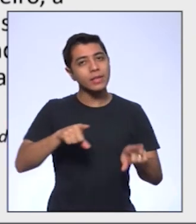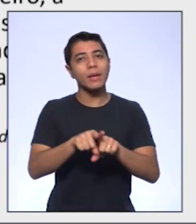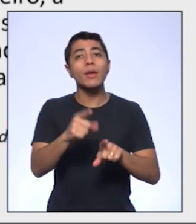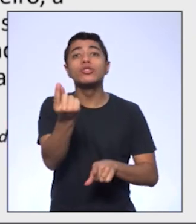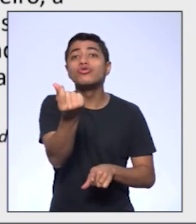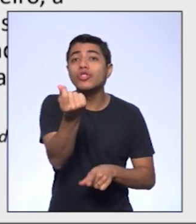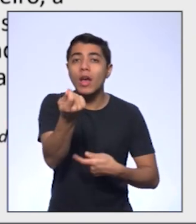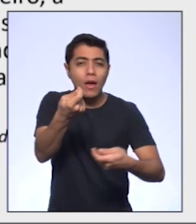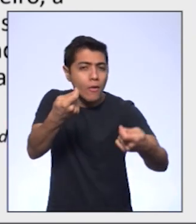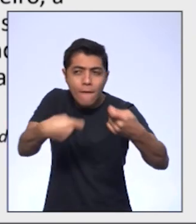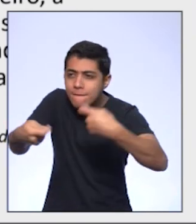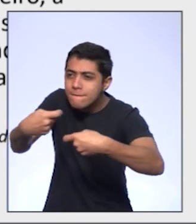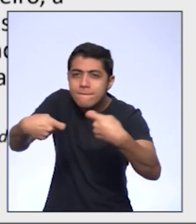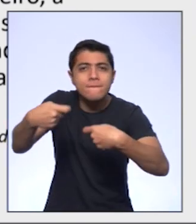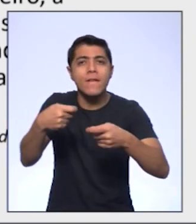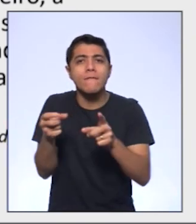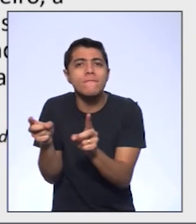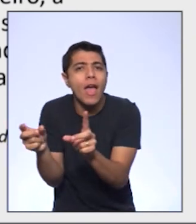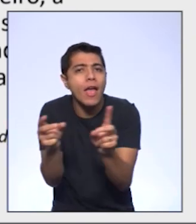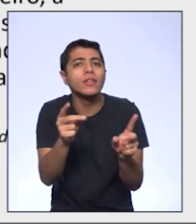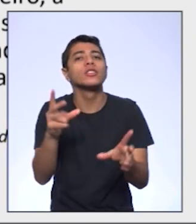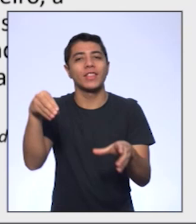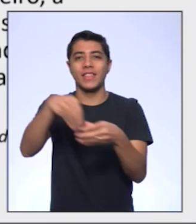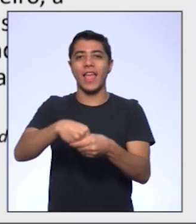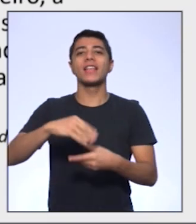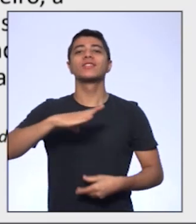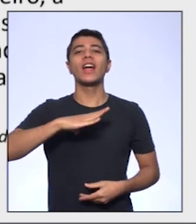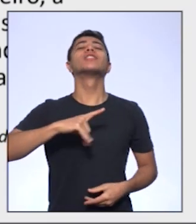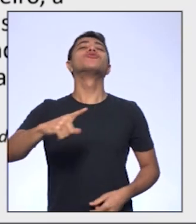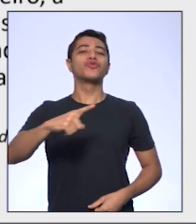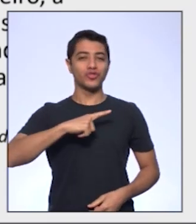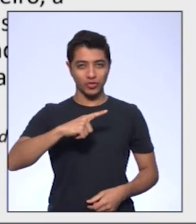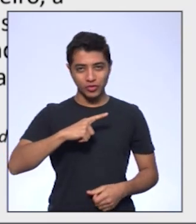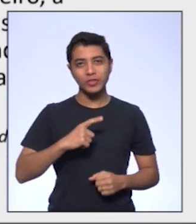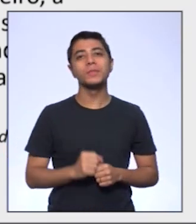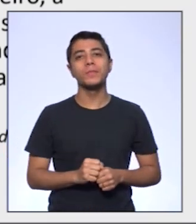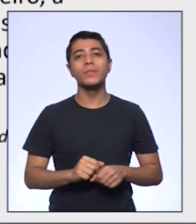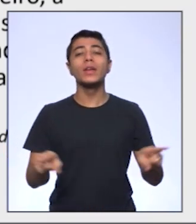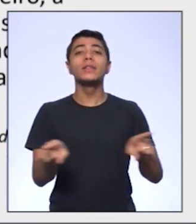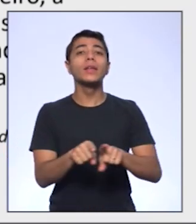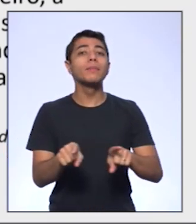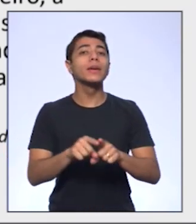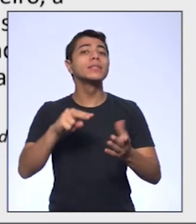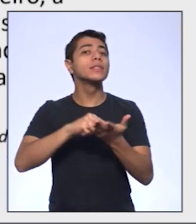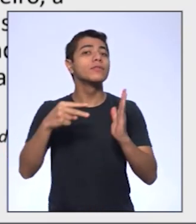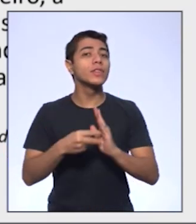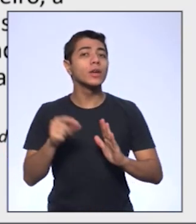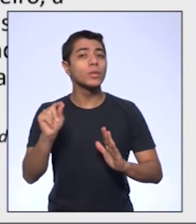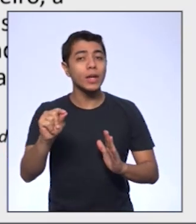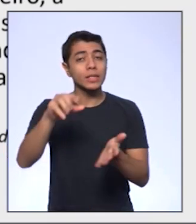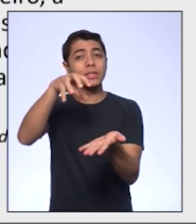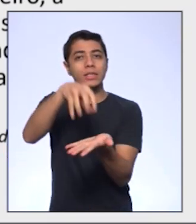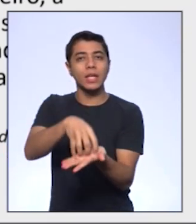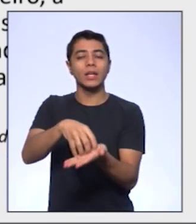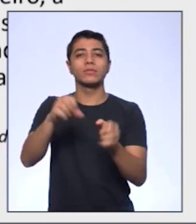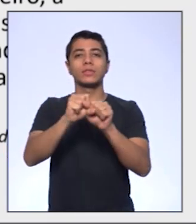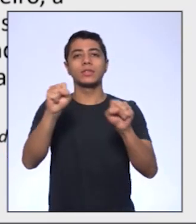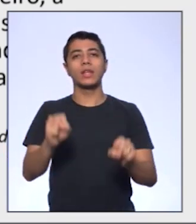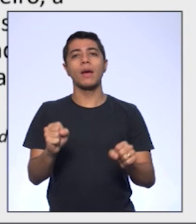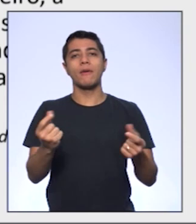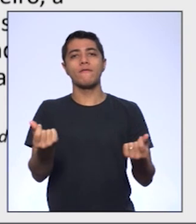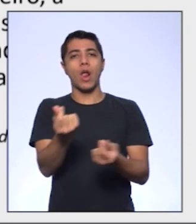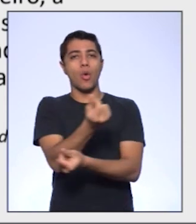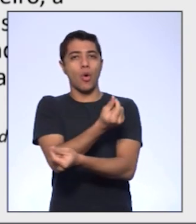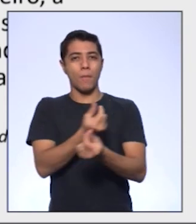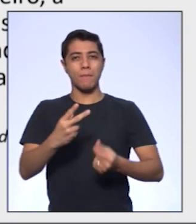tem comércio, beleza. É também o centro de um sistema de valores particular, beleza? Do qual emerge a prática laboriosa